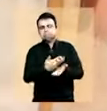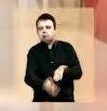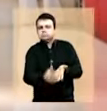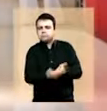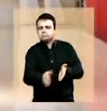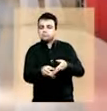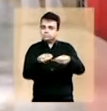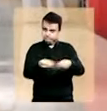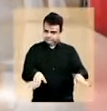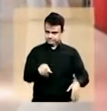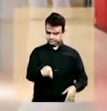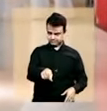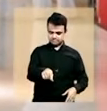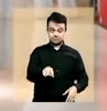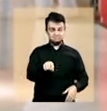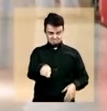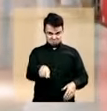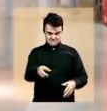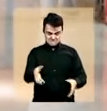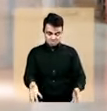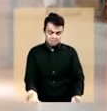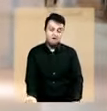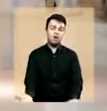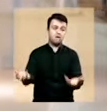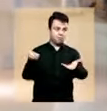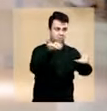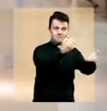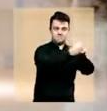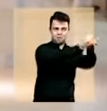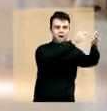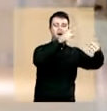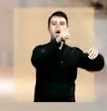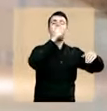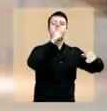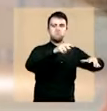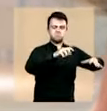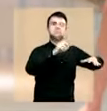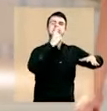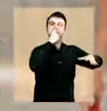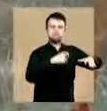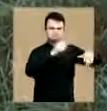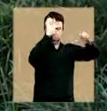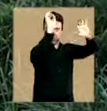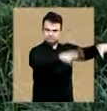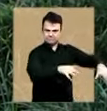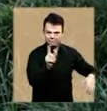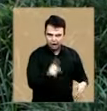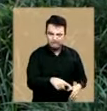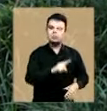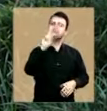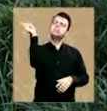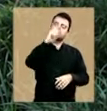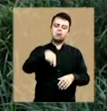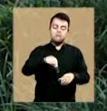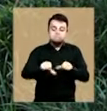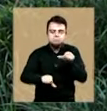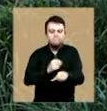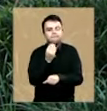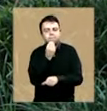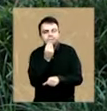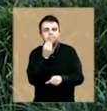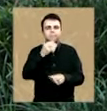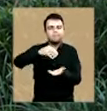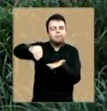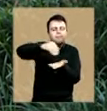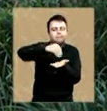restaurantes. Mas a comida que antes ia para o aterro sanitário ganha agora um destino mais sustentável. É transformada em adubo por meio